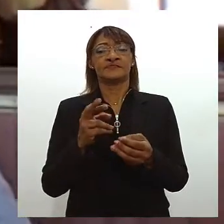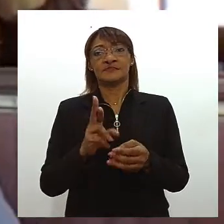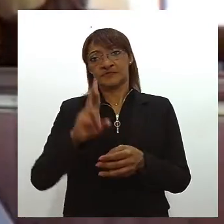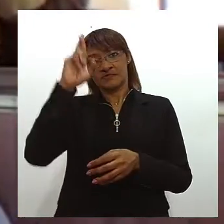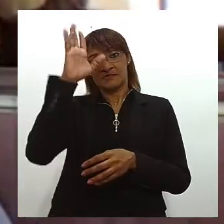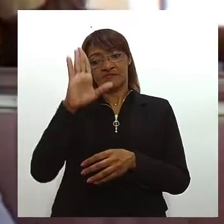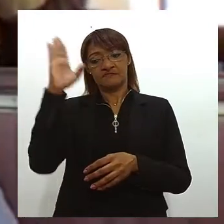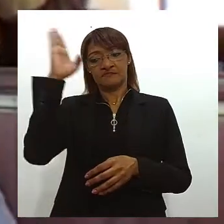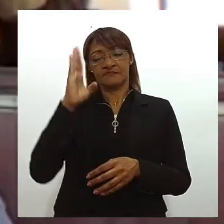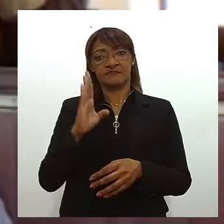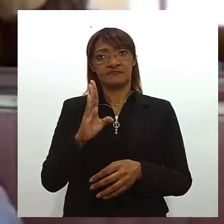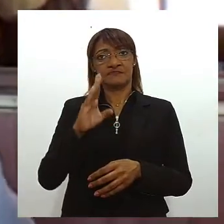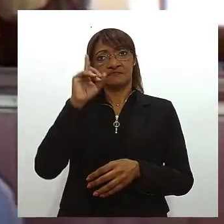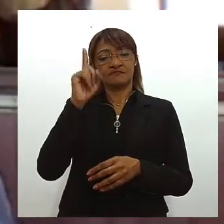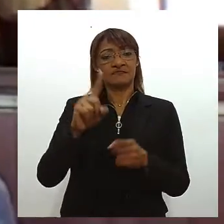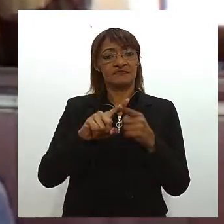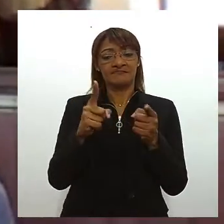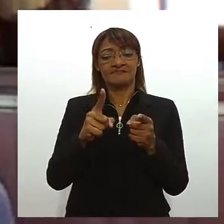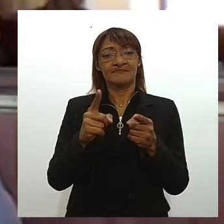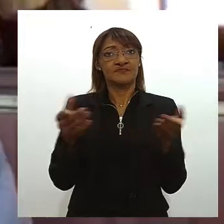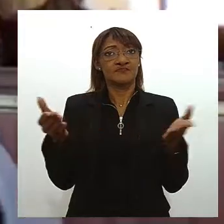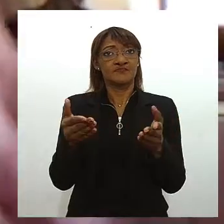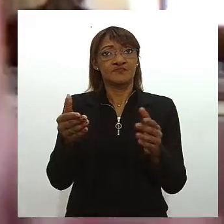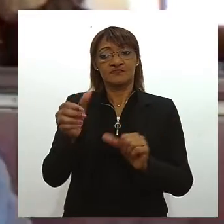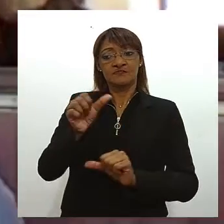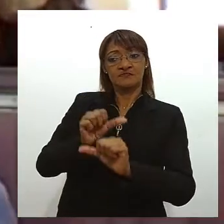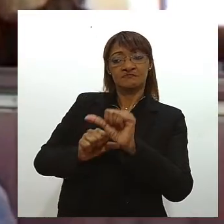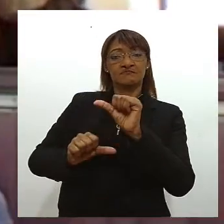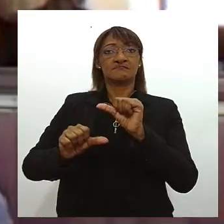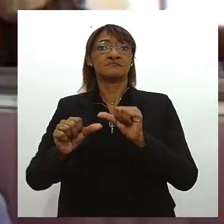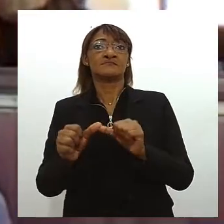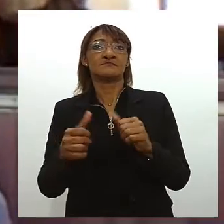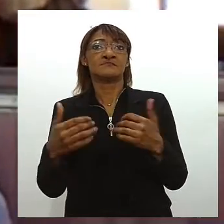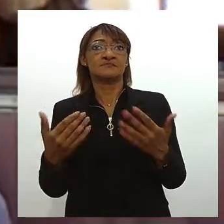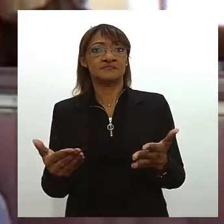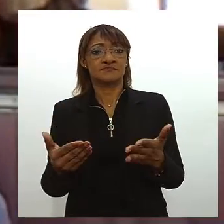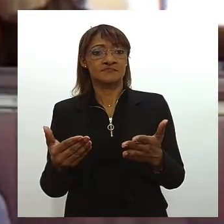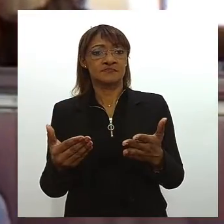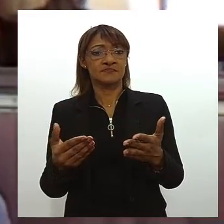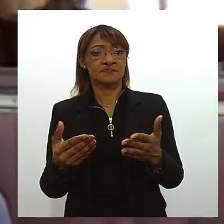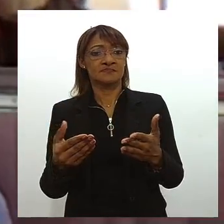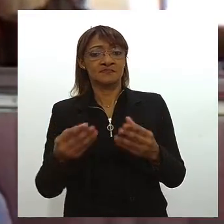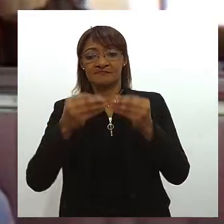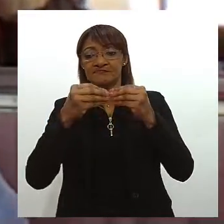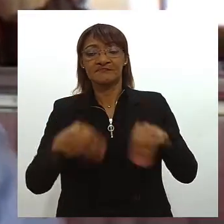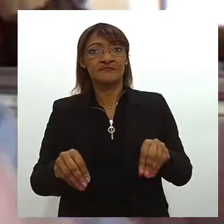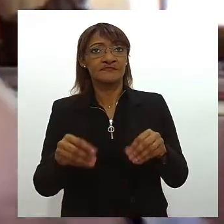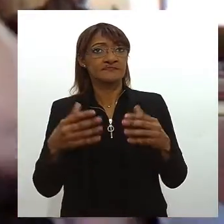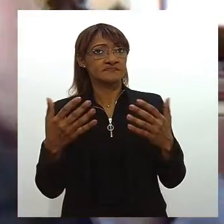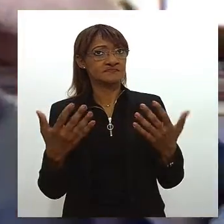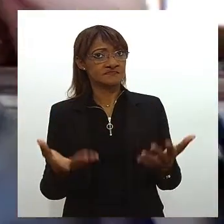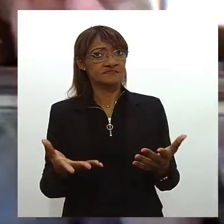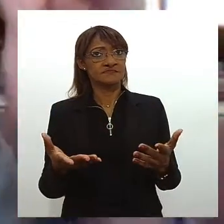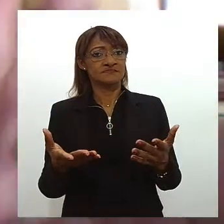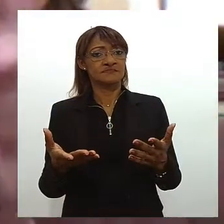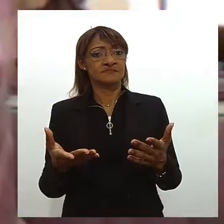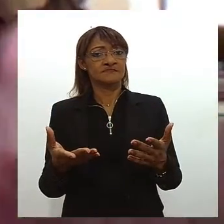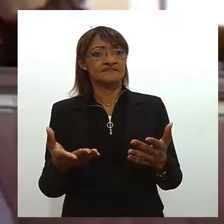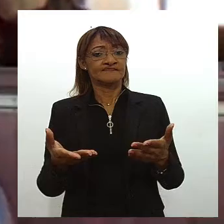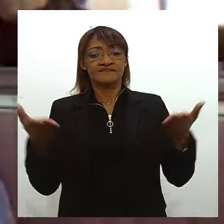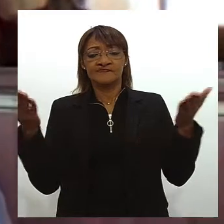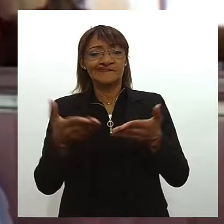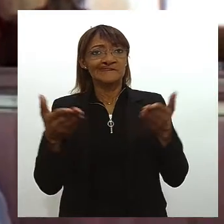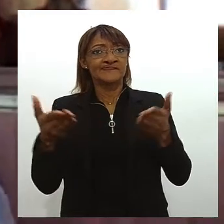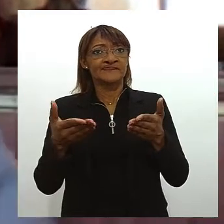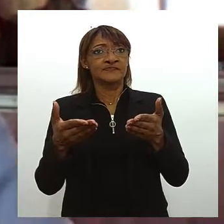investido no desmonte dessas conquistas sociais. É preciso dizer isto, é preciso dizer que o desmonte da